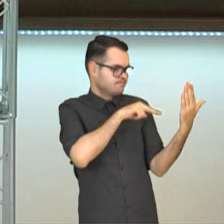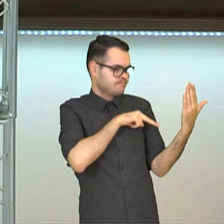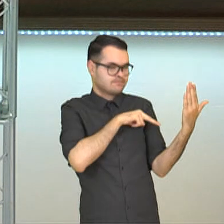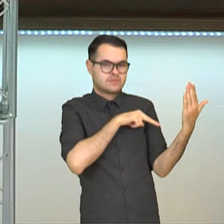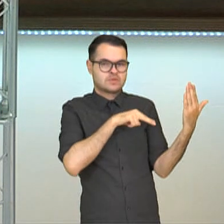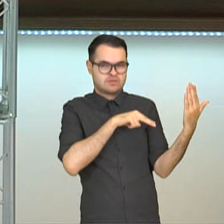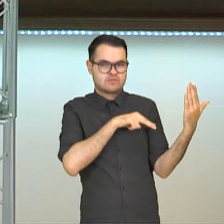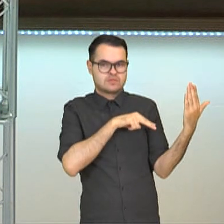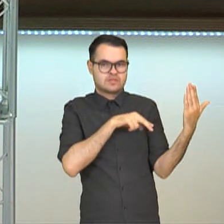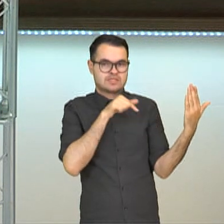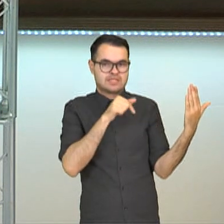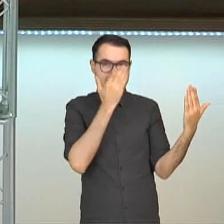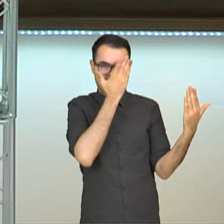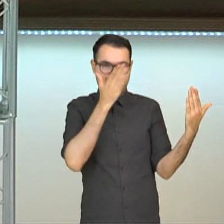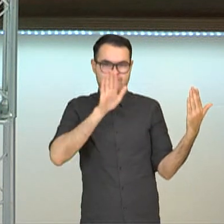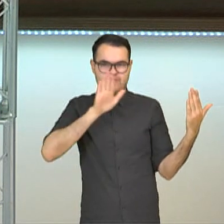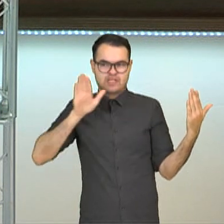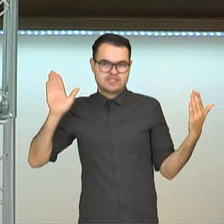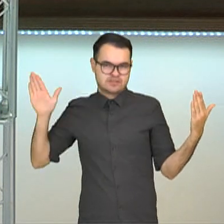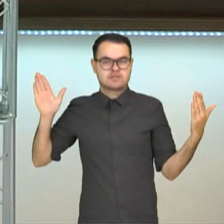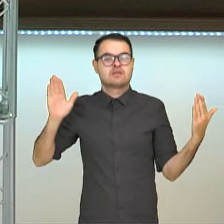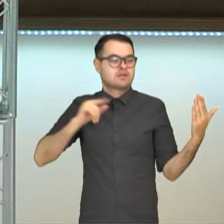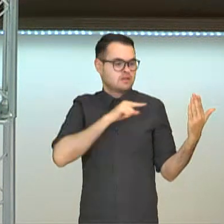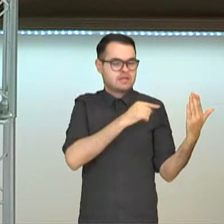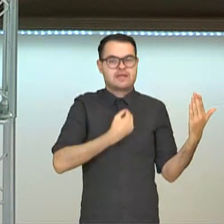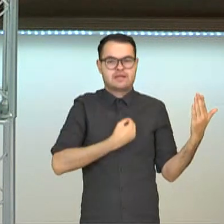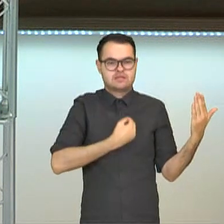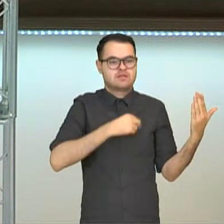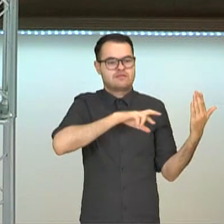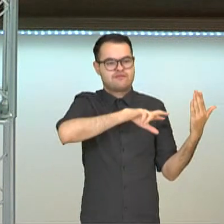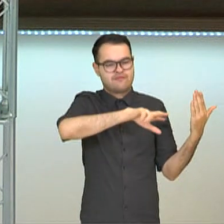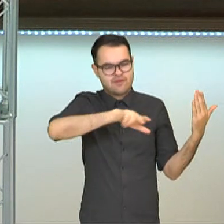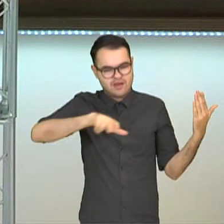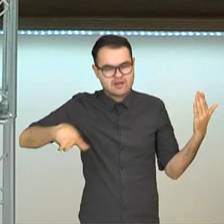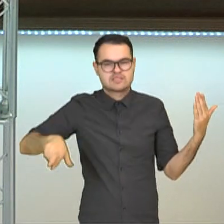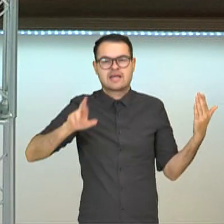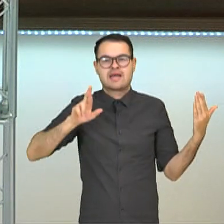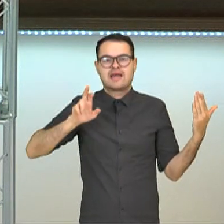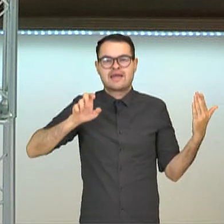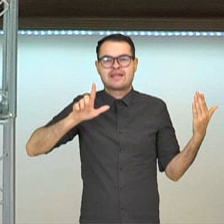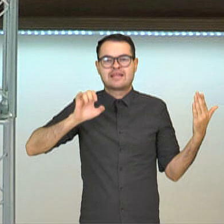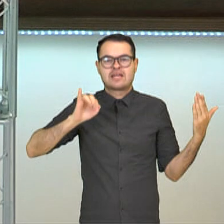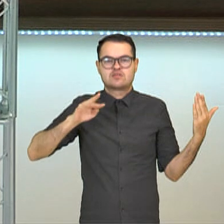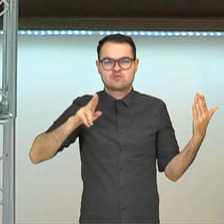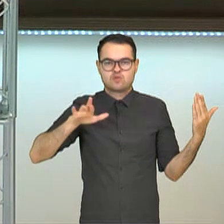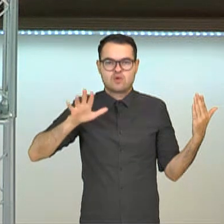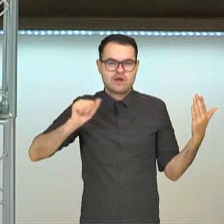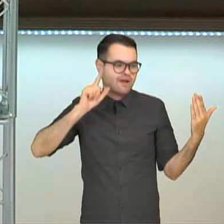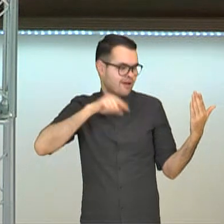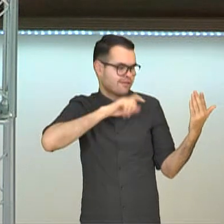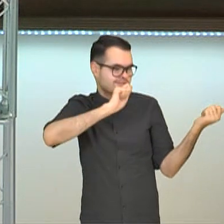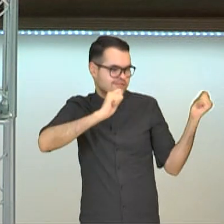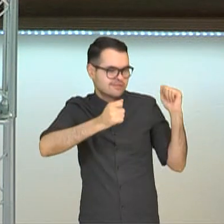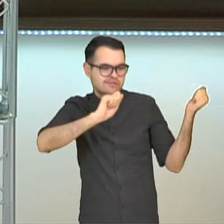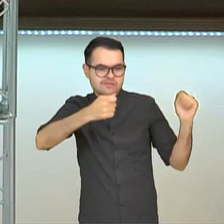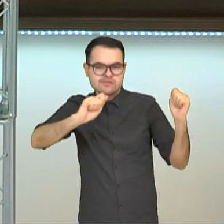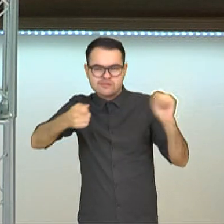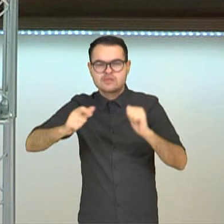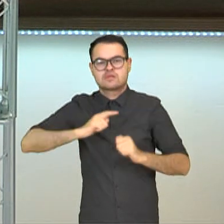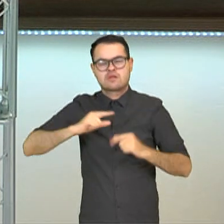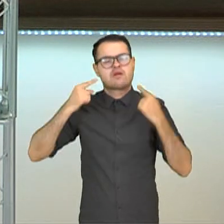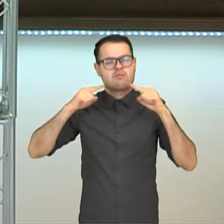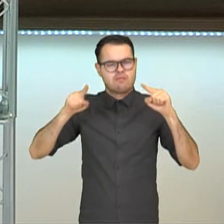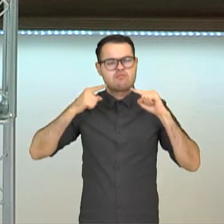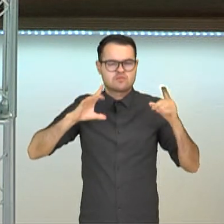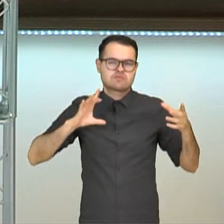desse poema do Drummond. Na verdade, existem várias releituras, inclusive existe até uma música que faz uma releitura